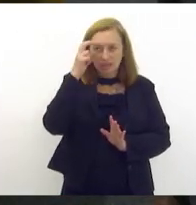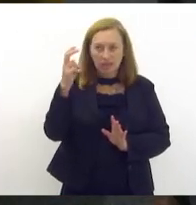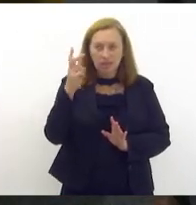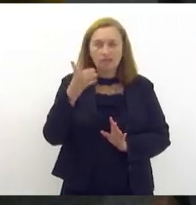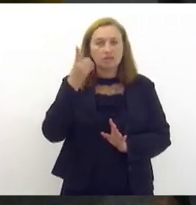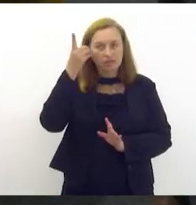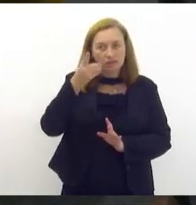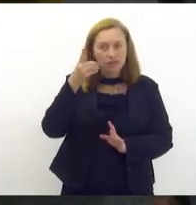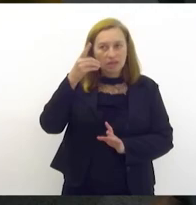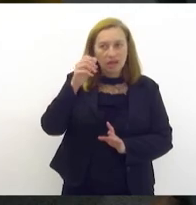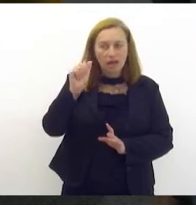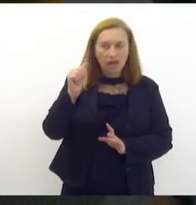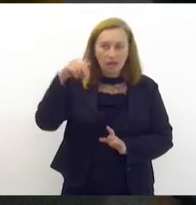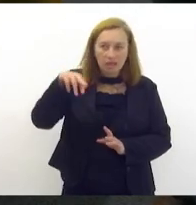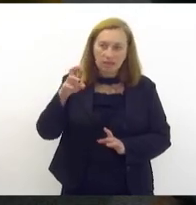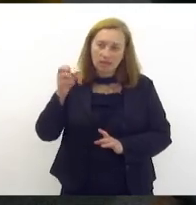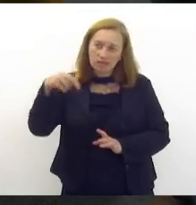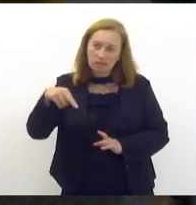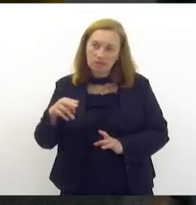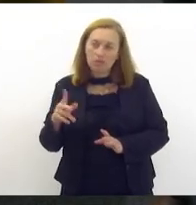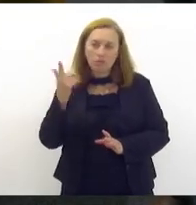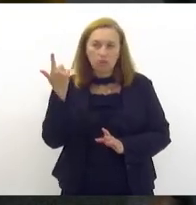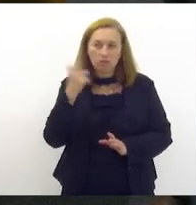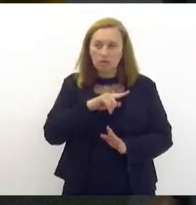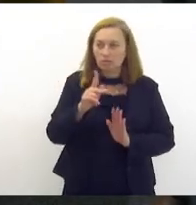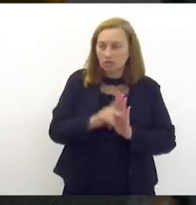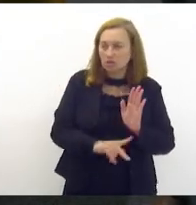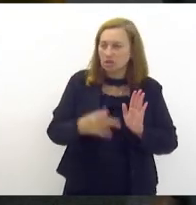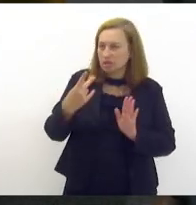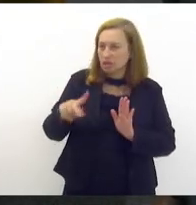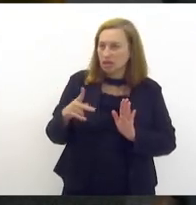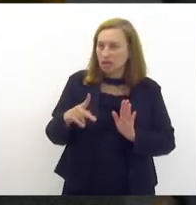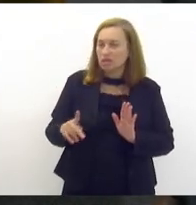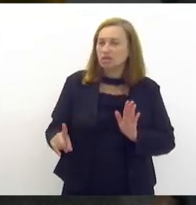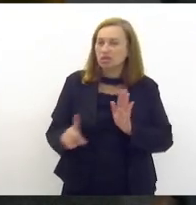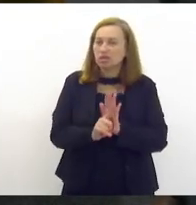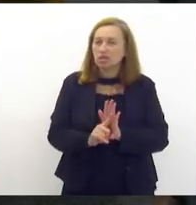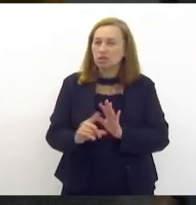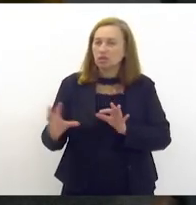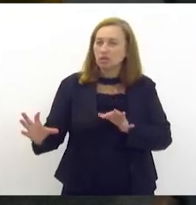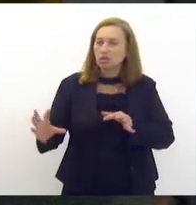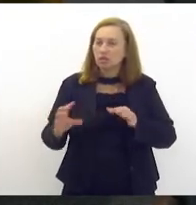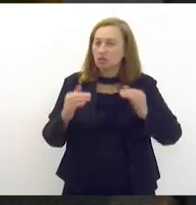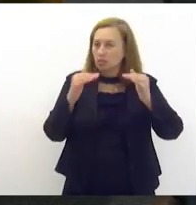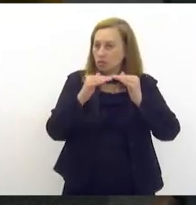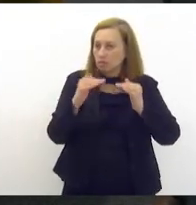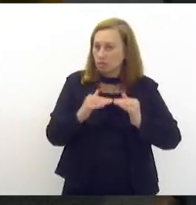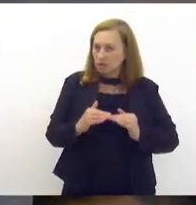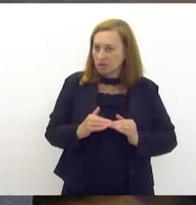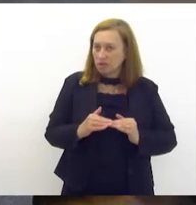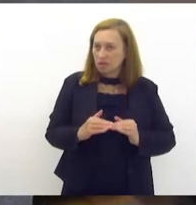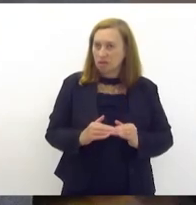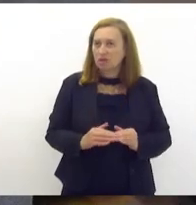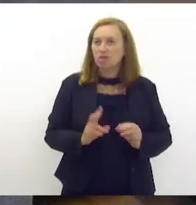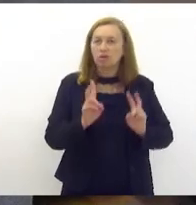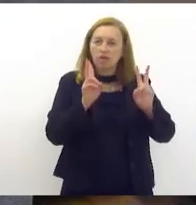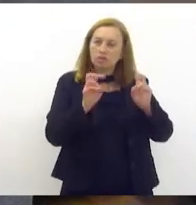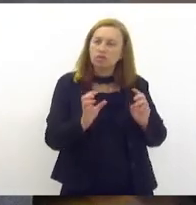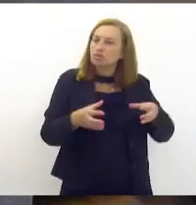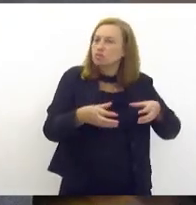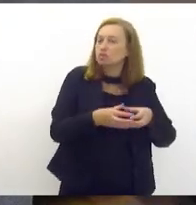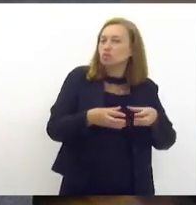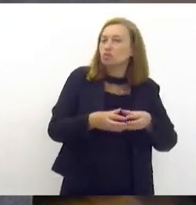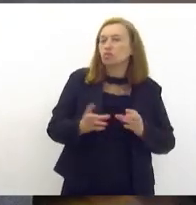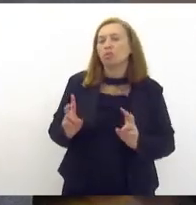Anderson conseguiu, no projeto de lei dele, combinar a questão coletiva com a questão individual e a questão da